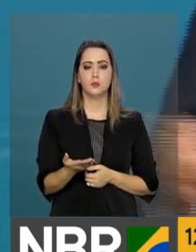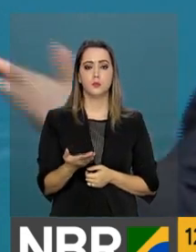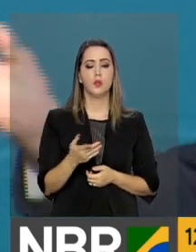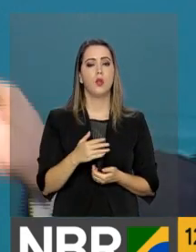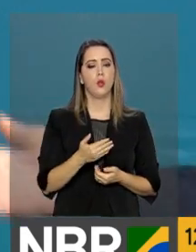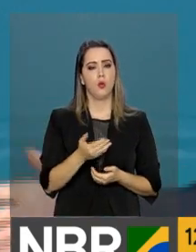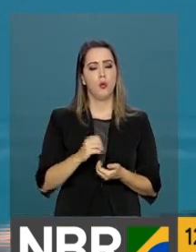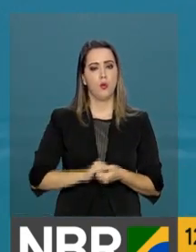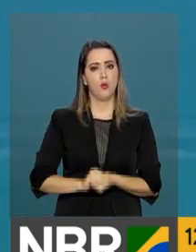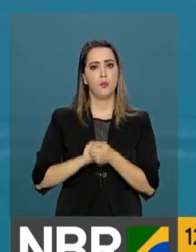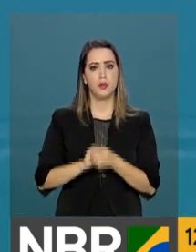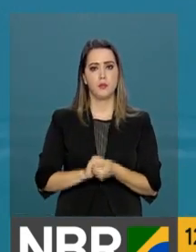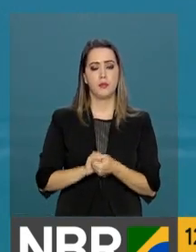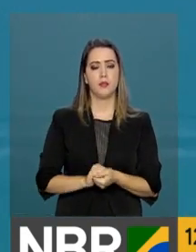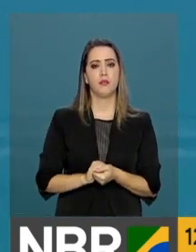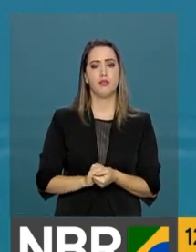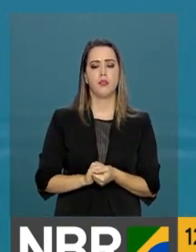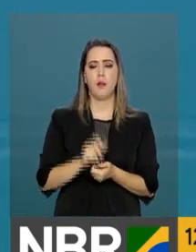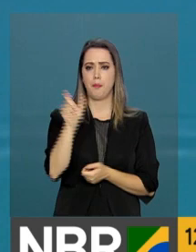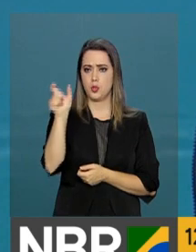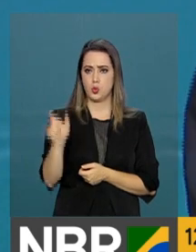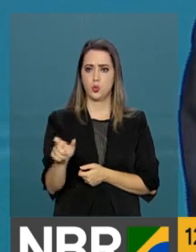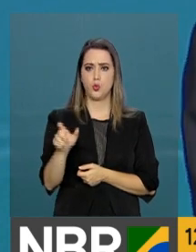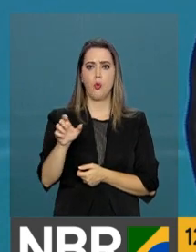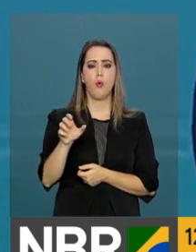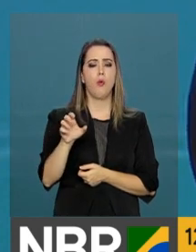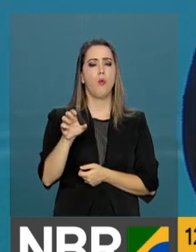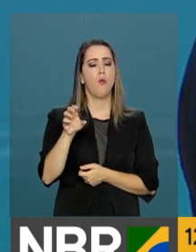cumprimentar o Wellington, que já cumprimentei também, não é?